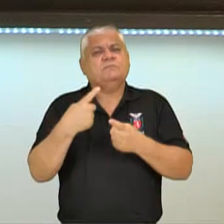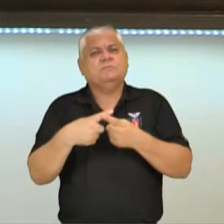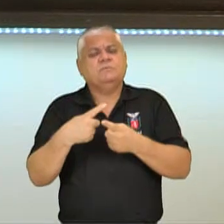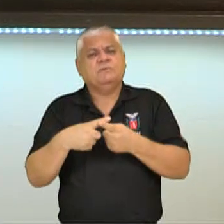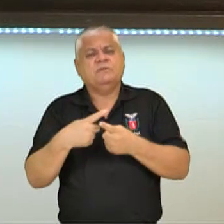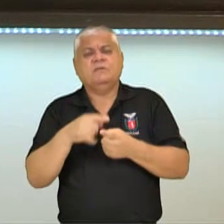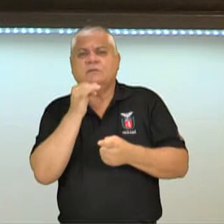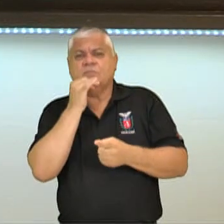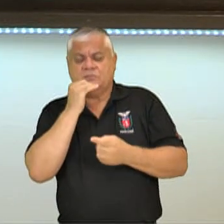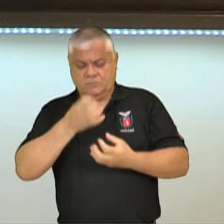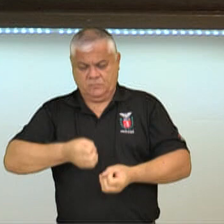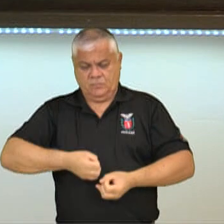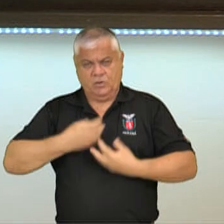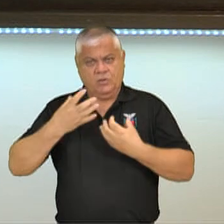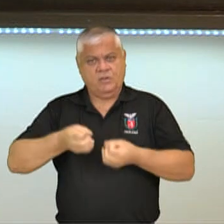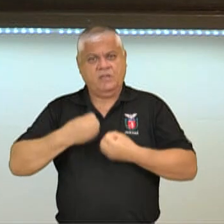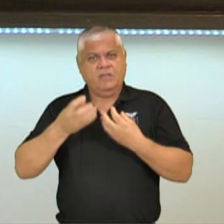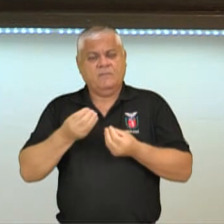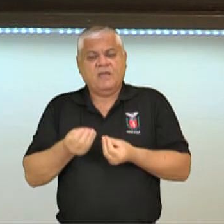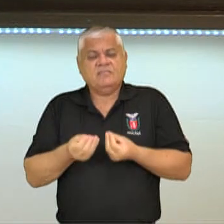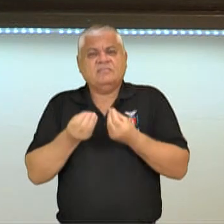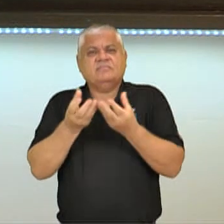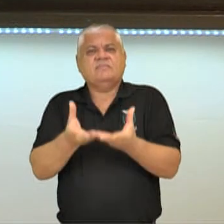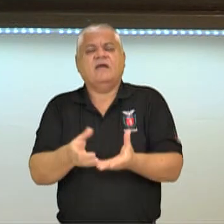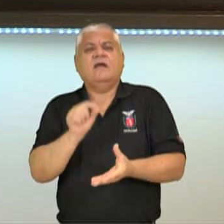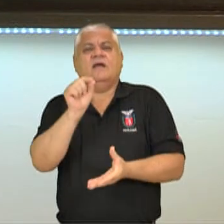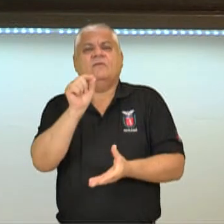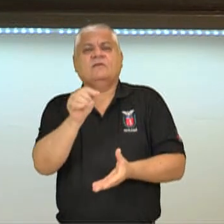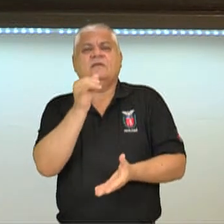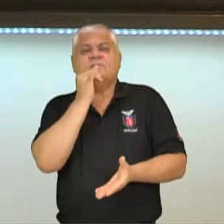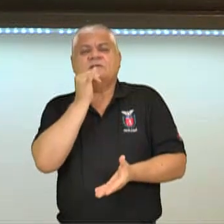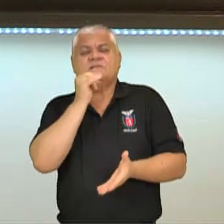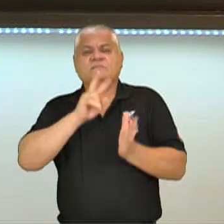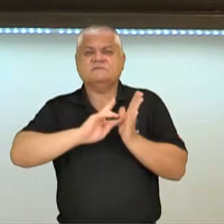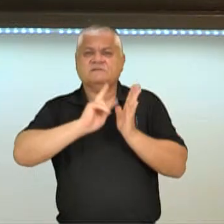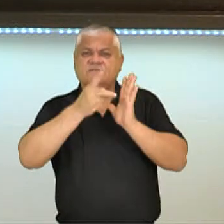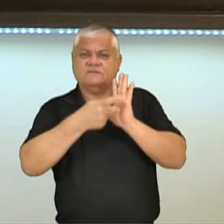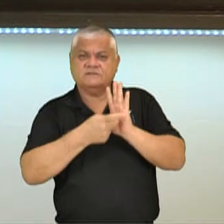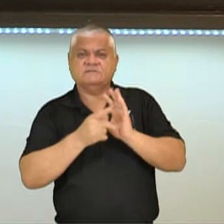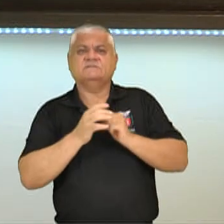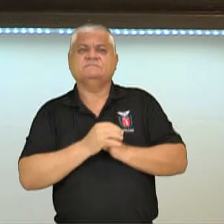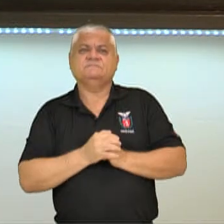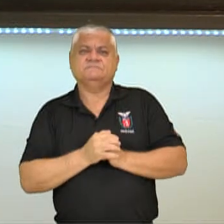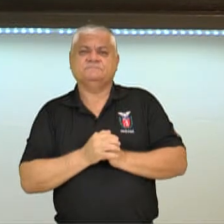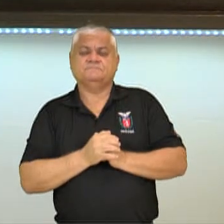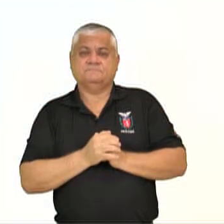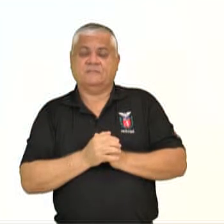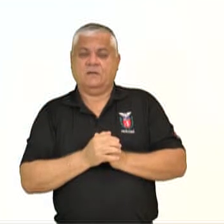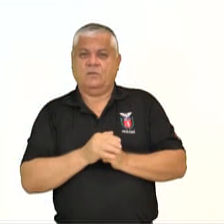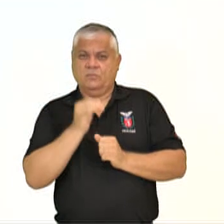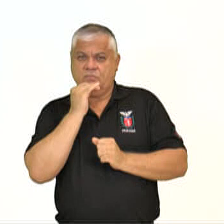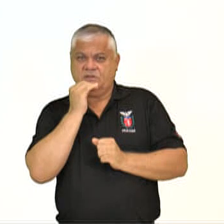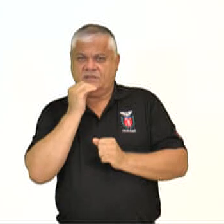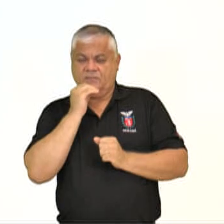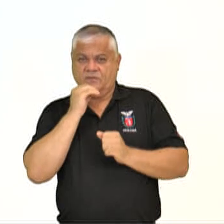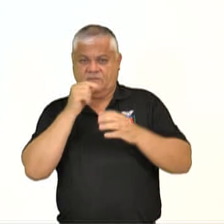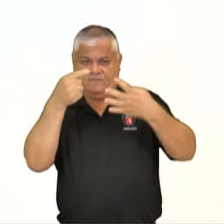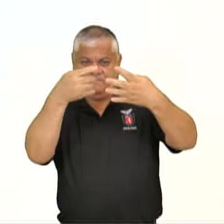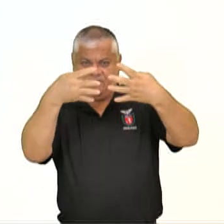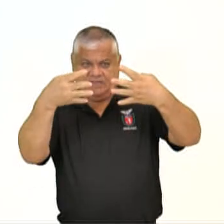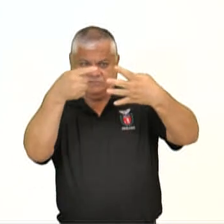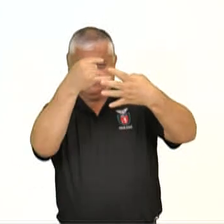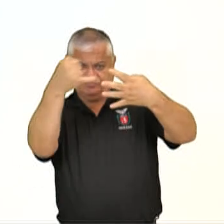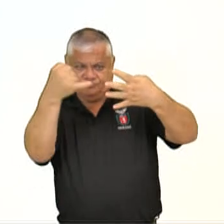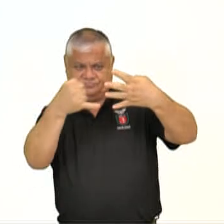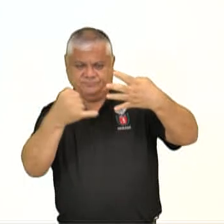utilizados também nos poemas para trazer uma espécie de significação. A análise que fizemos nesses versos nos